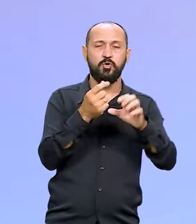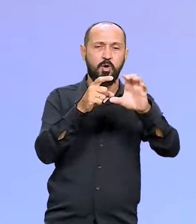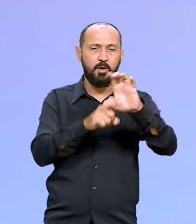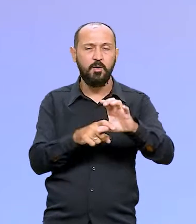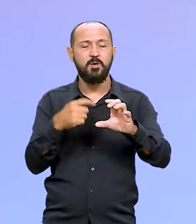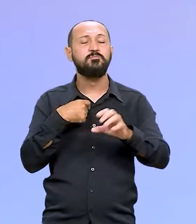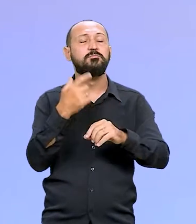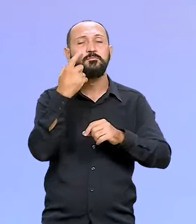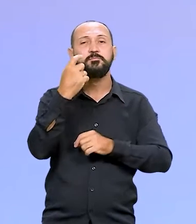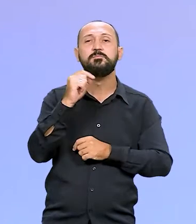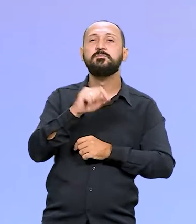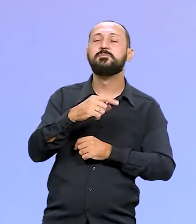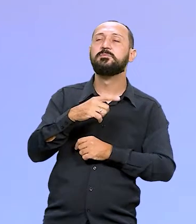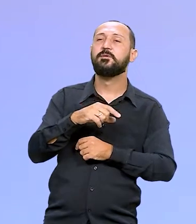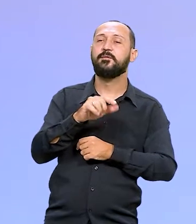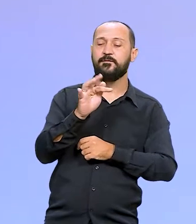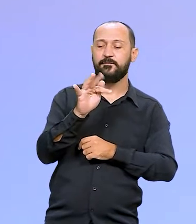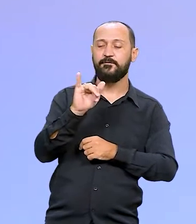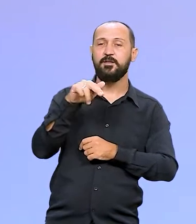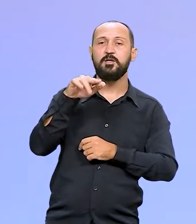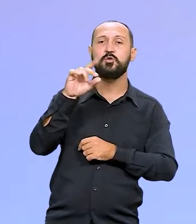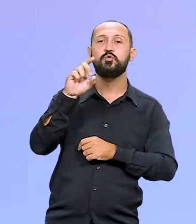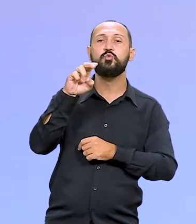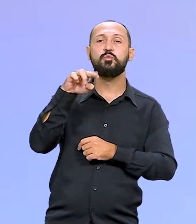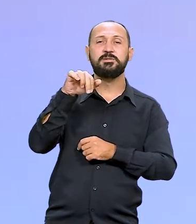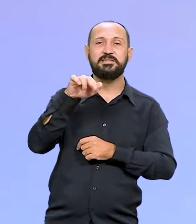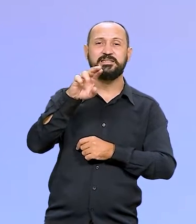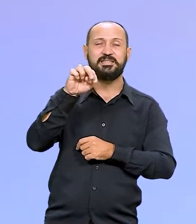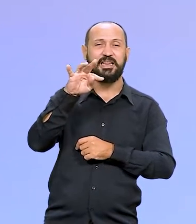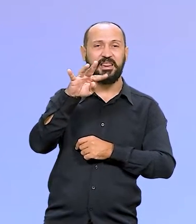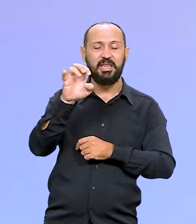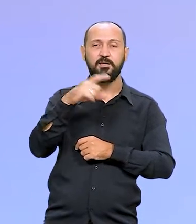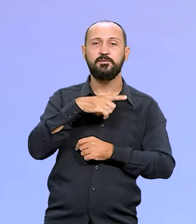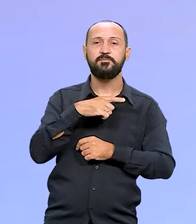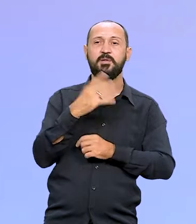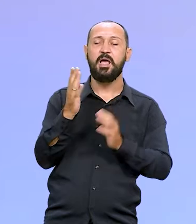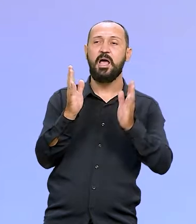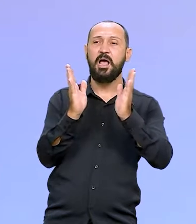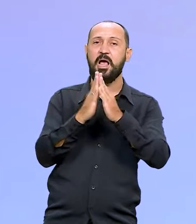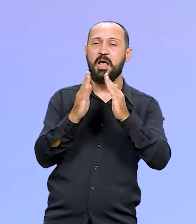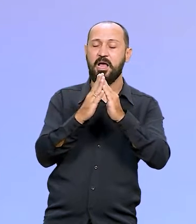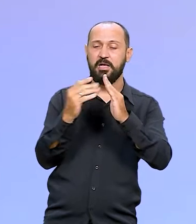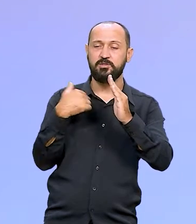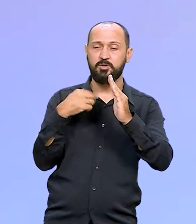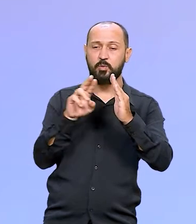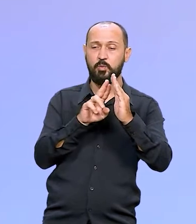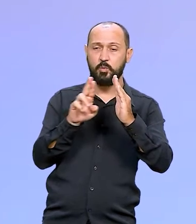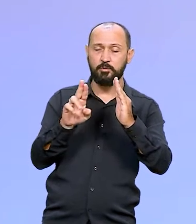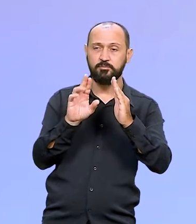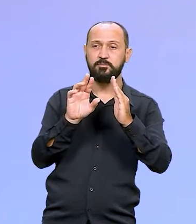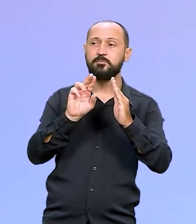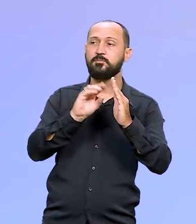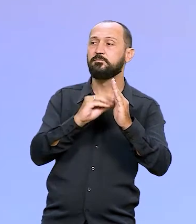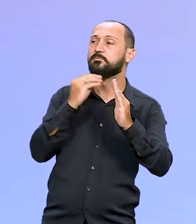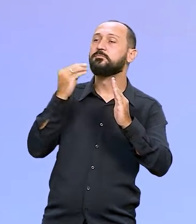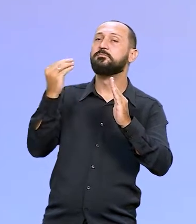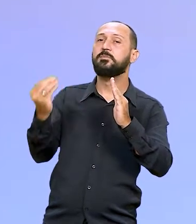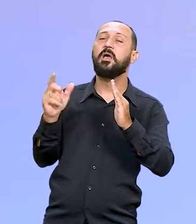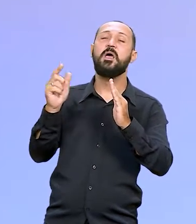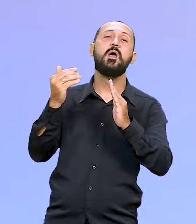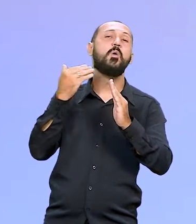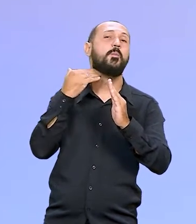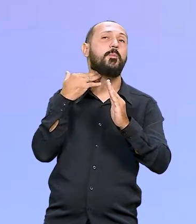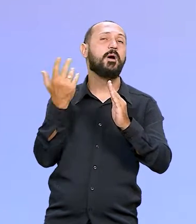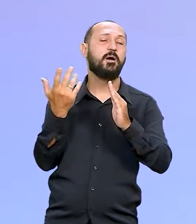devedor, um interessado, que a gente chama de fiduciante pela lei, ele transfere a propriedade resolúvel do seu imóvel para o credor,